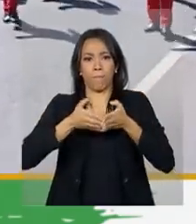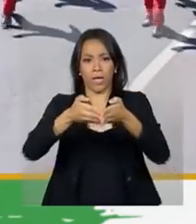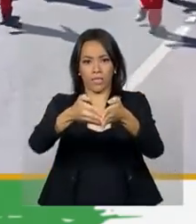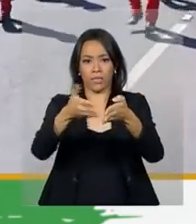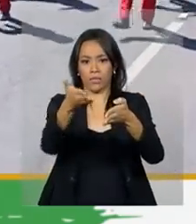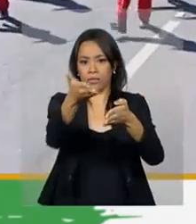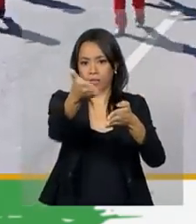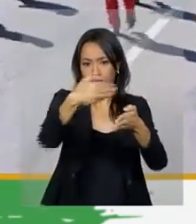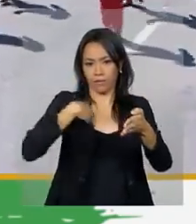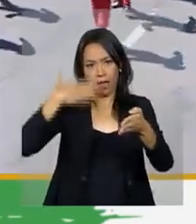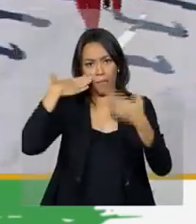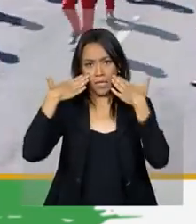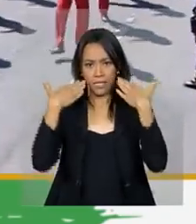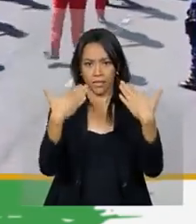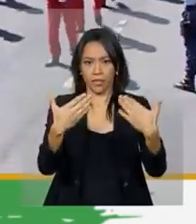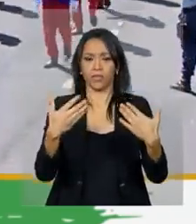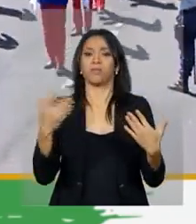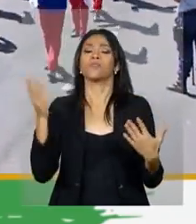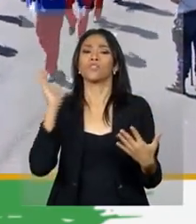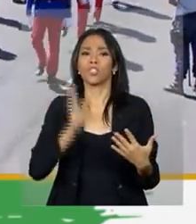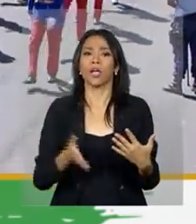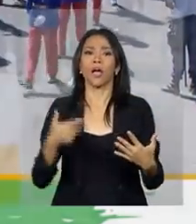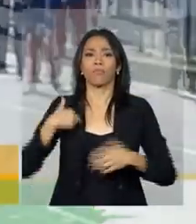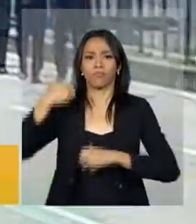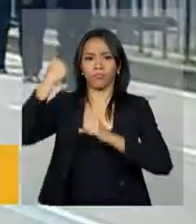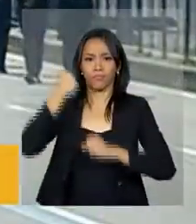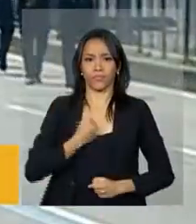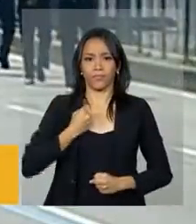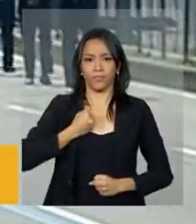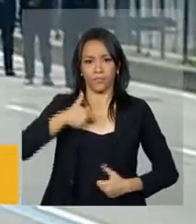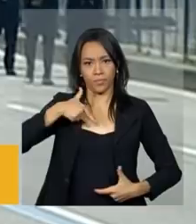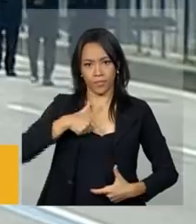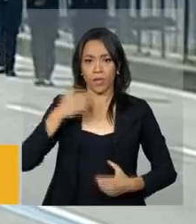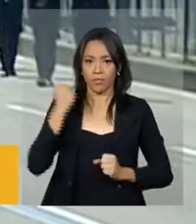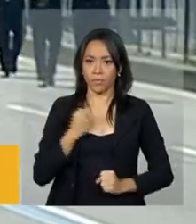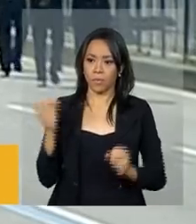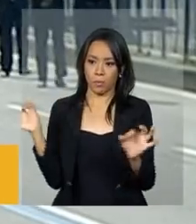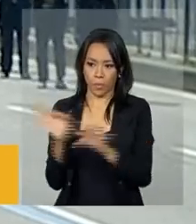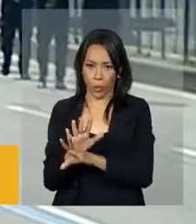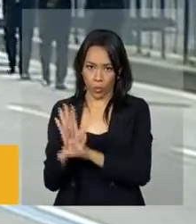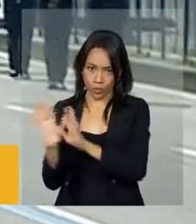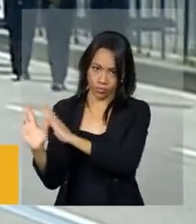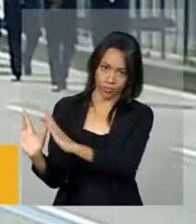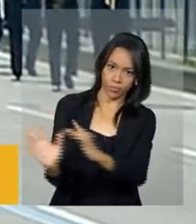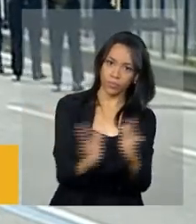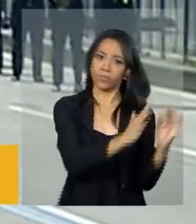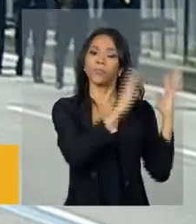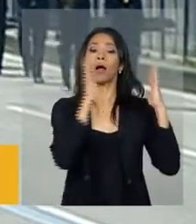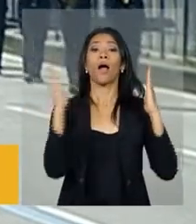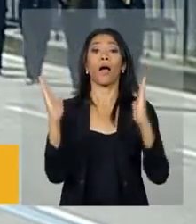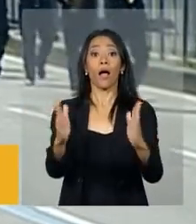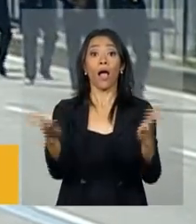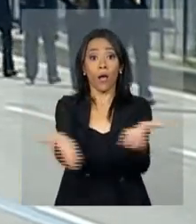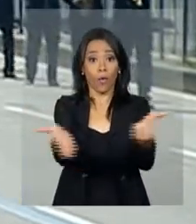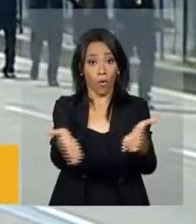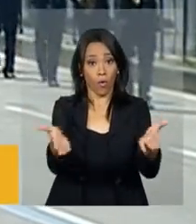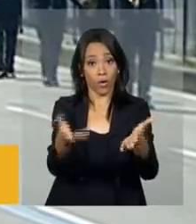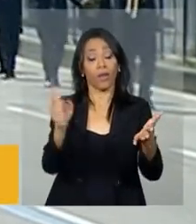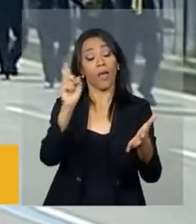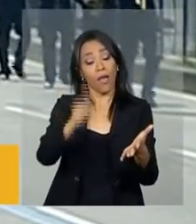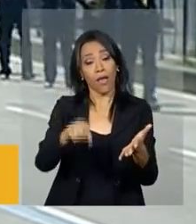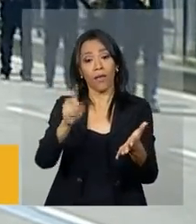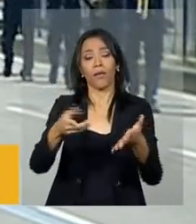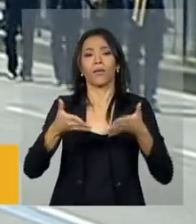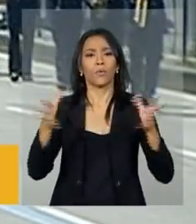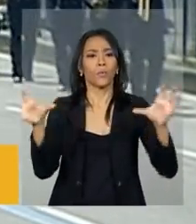ver a banda de fuzileiros navais lá do primeiro Distrito Naval e agora passando no detalhe é a Escola Naval também desfilando